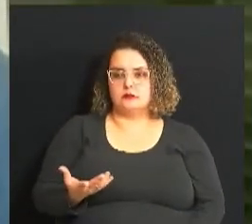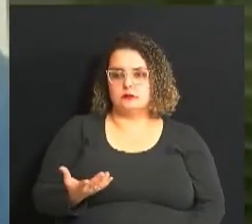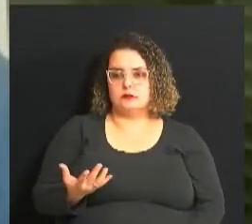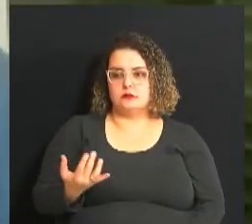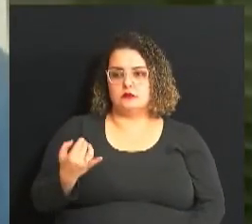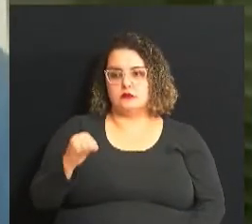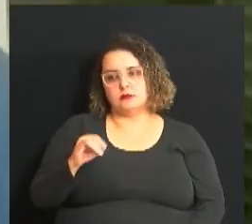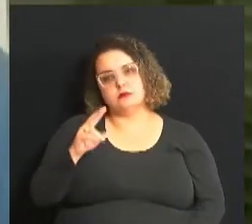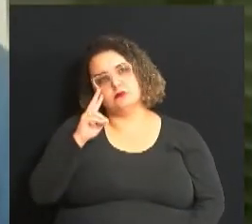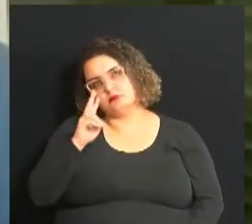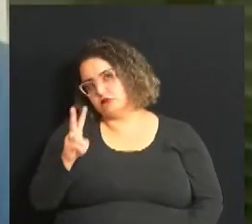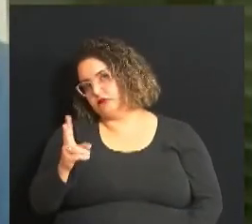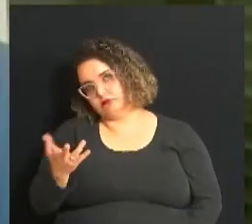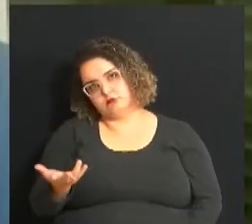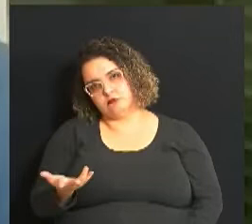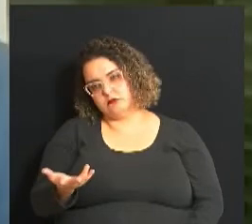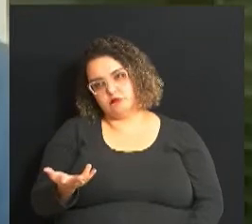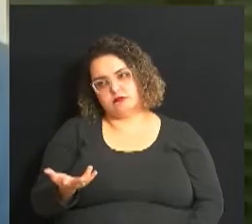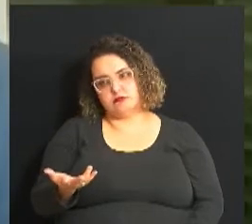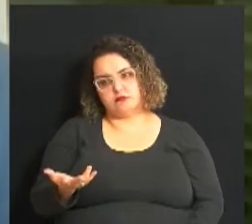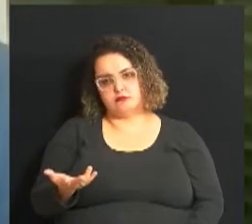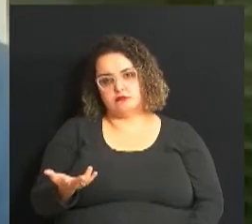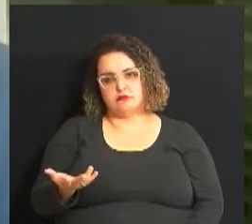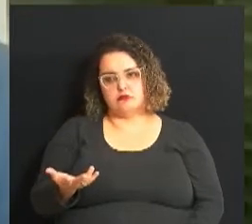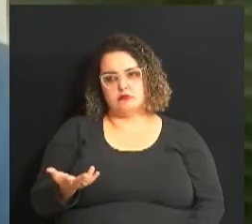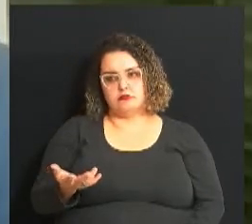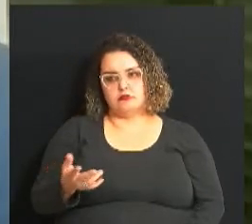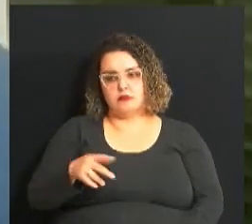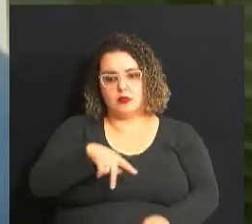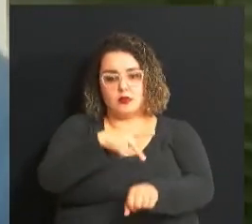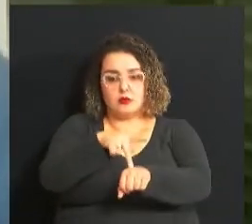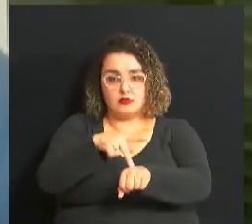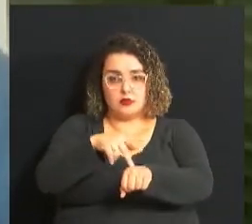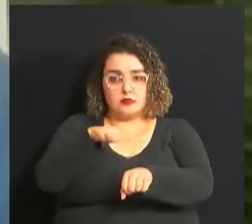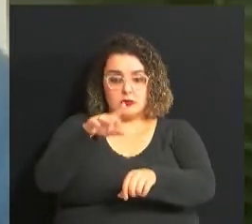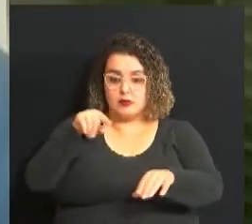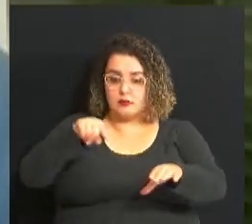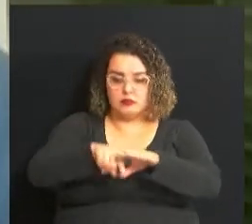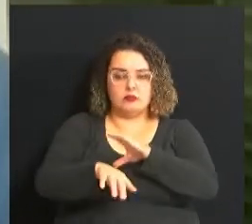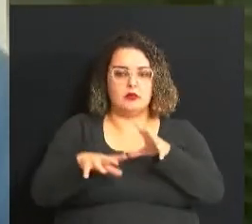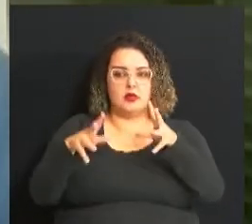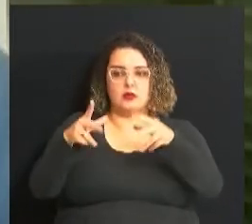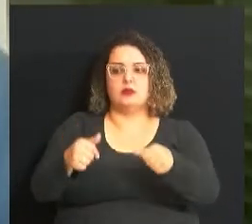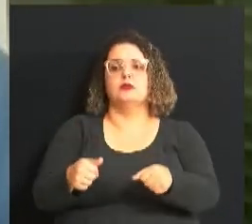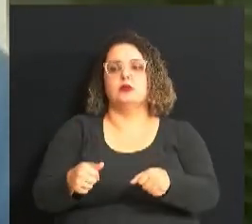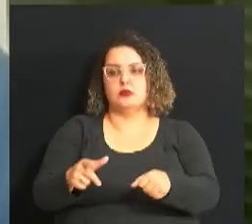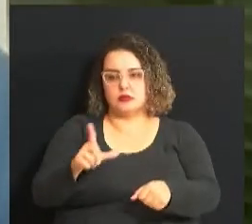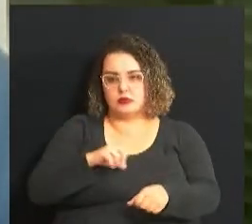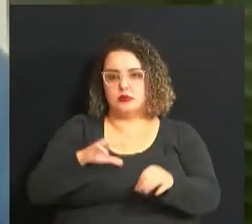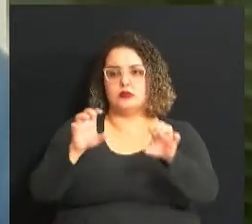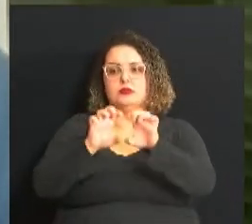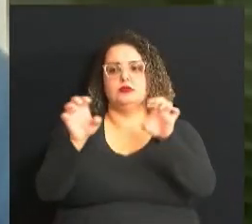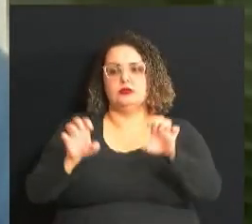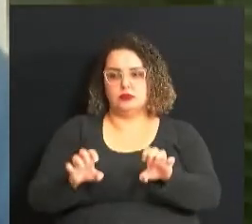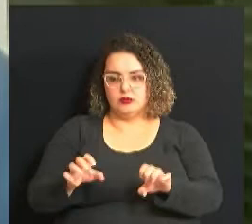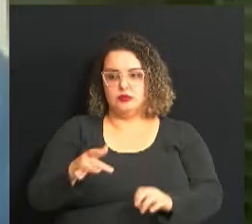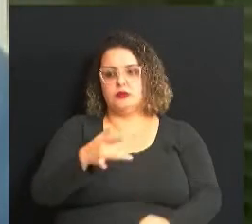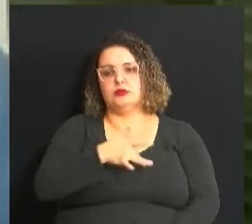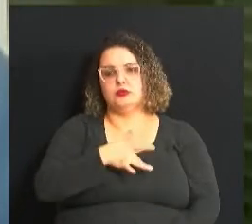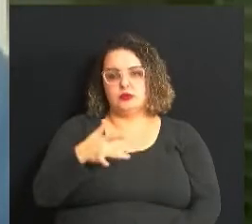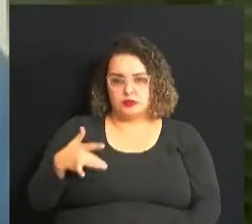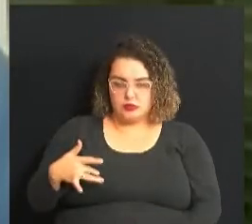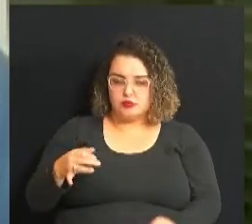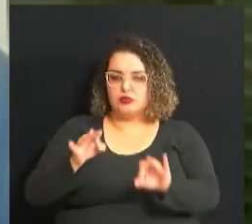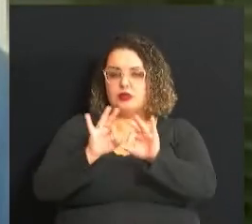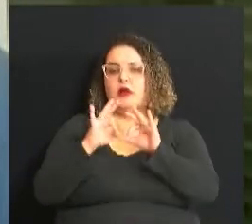melhores, os países mais avançados do mundo, todos têm estruturas de saúde da família muito